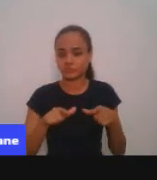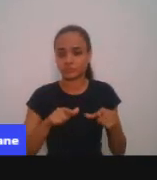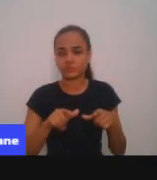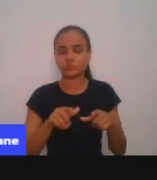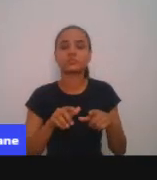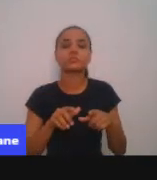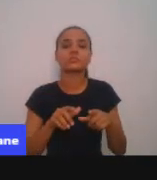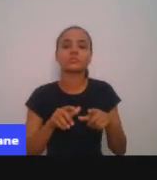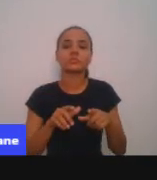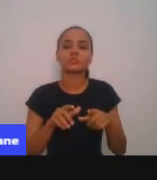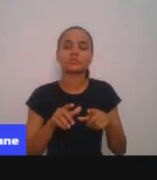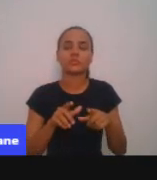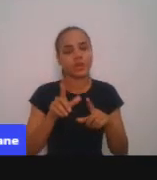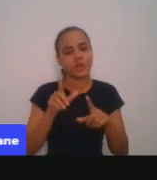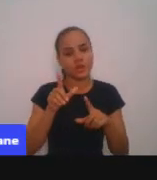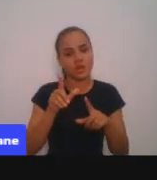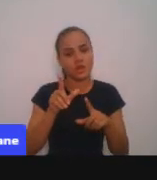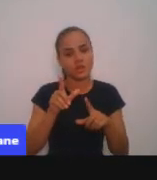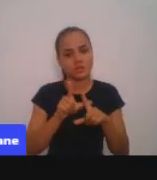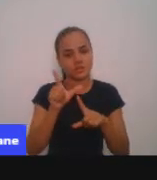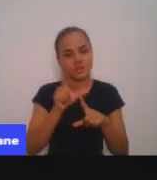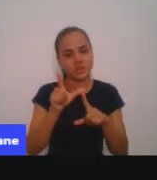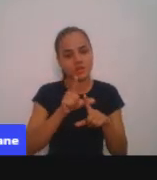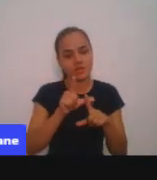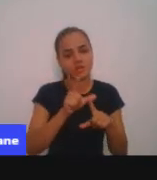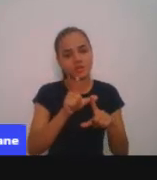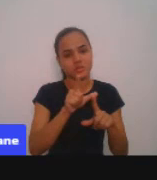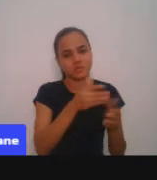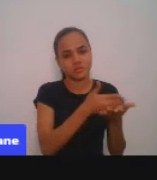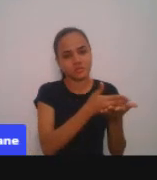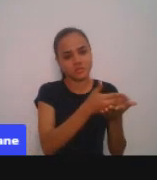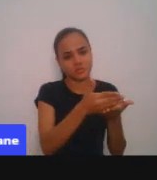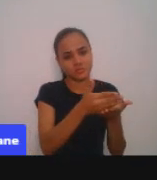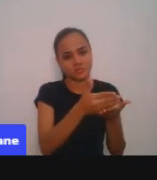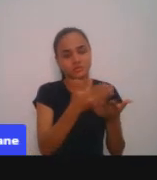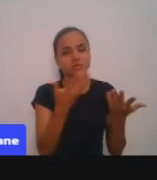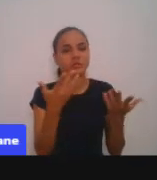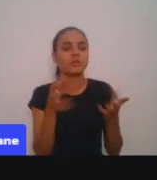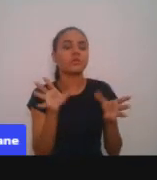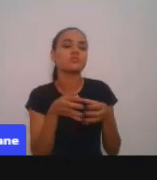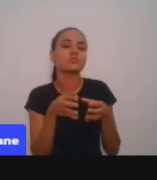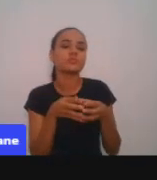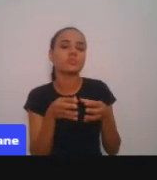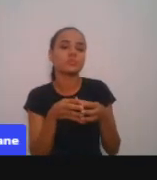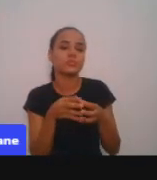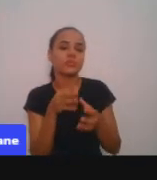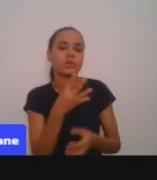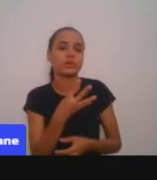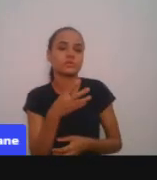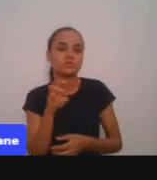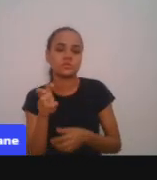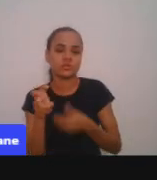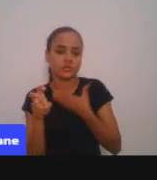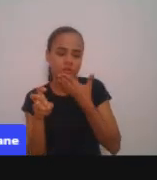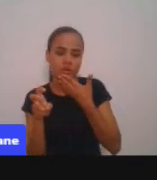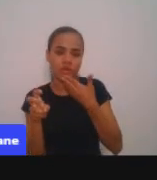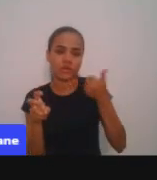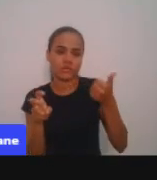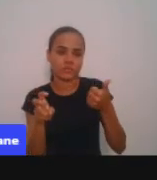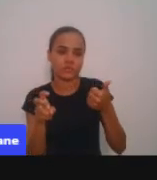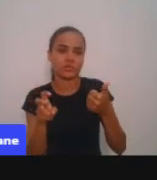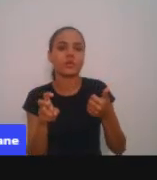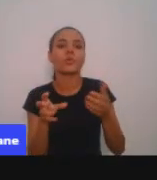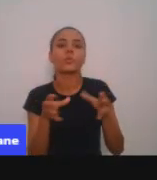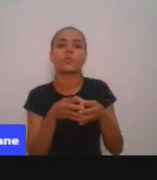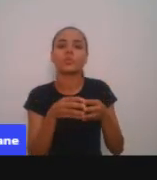letra com palavra. Esses jogos geralmente são melhores para o grupo 4 e 5, grupo 3, né? Dependendo do que vocês vão fazer,